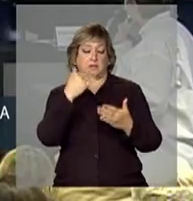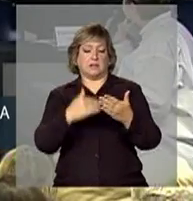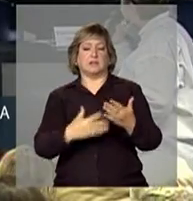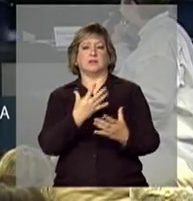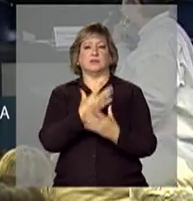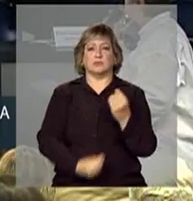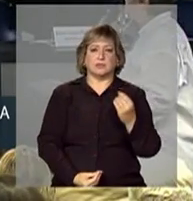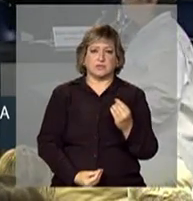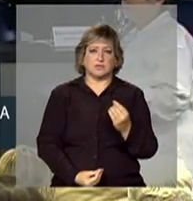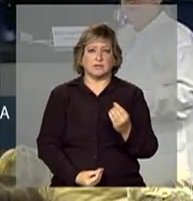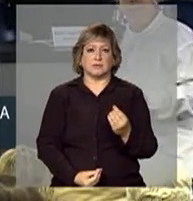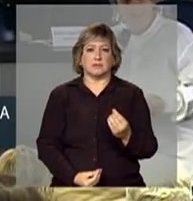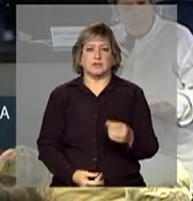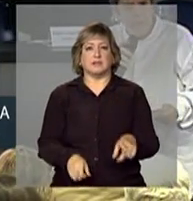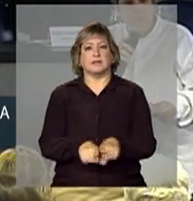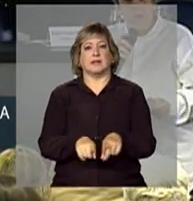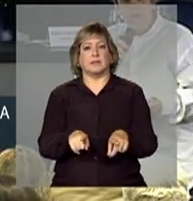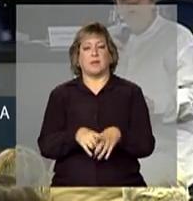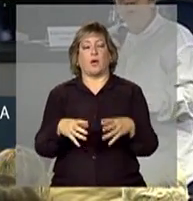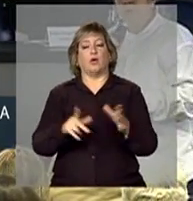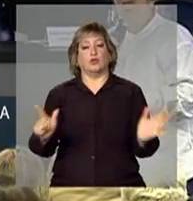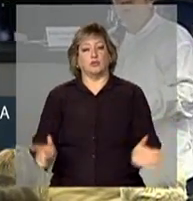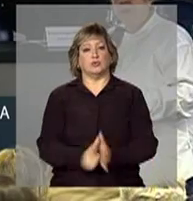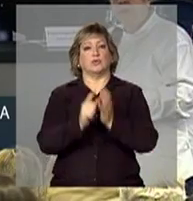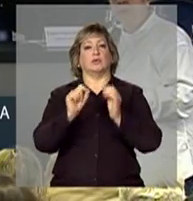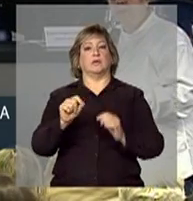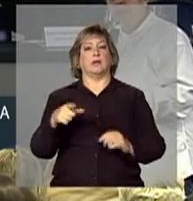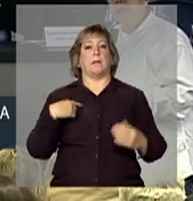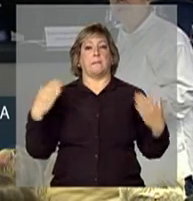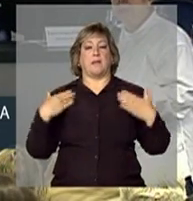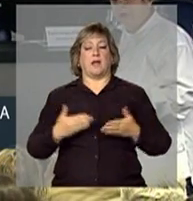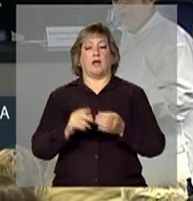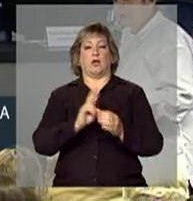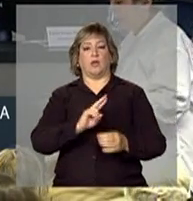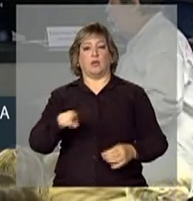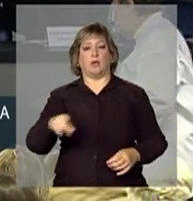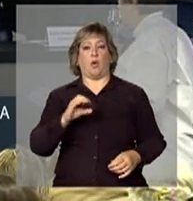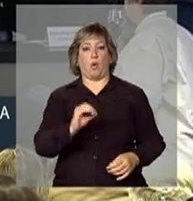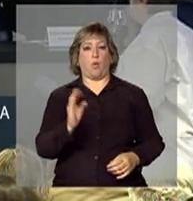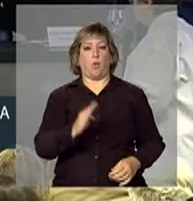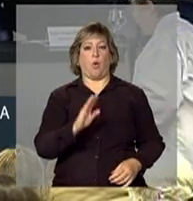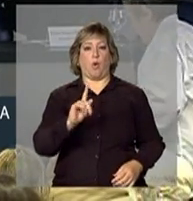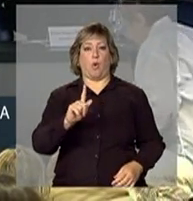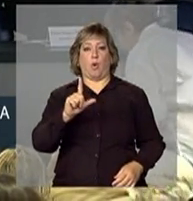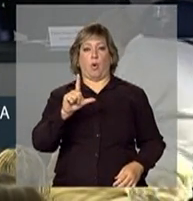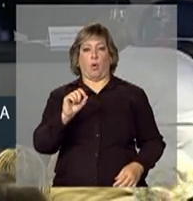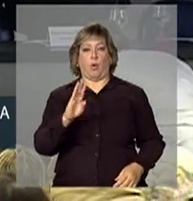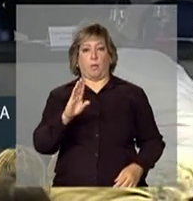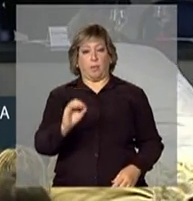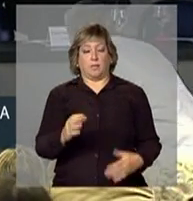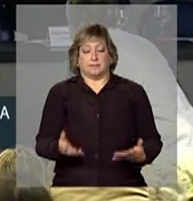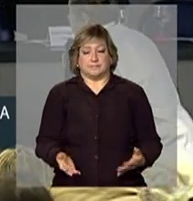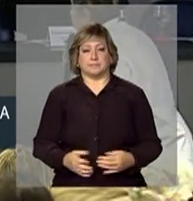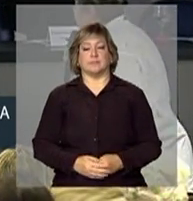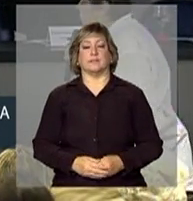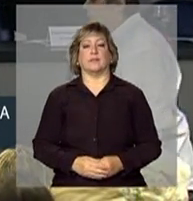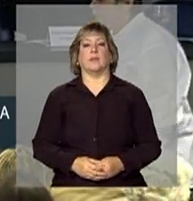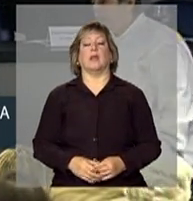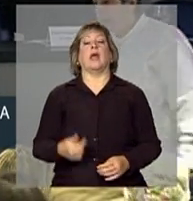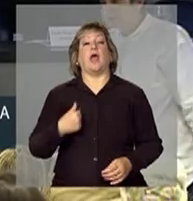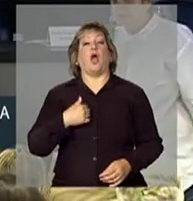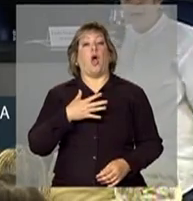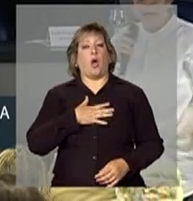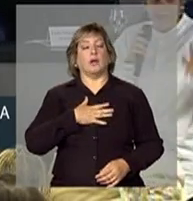pessoas desaparecidas, também pelo jornal, grande fonte da Marinha Brasileira, o jornal O Globo. Tá? Eu gostaria de dar mais